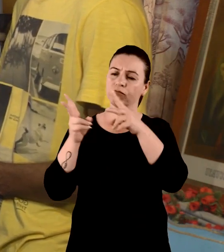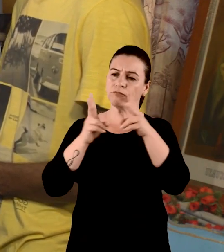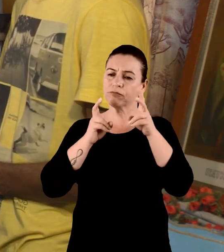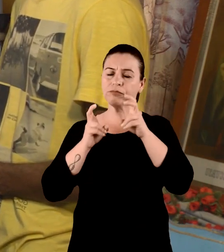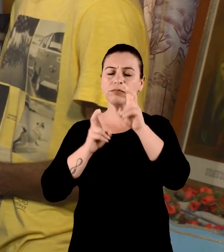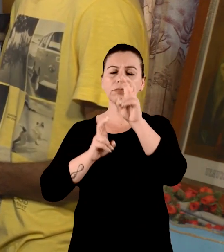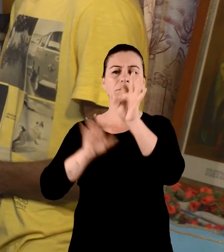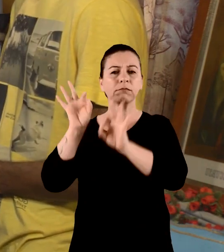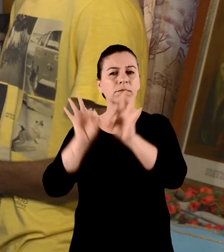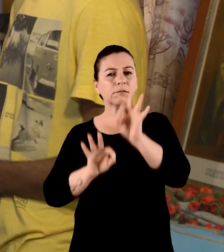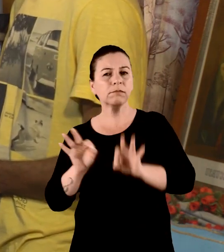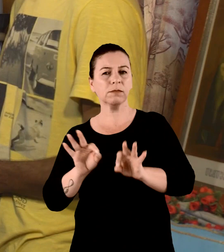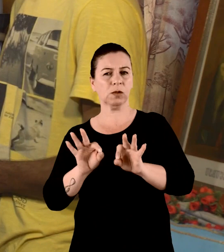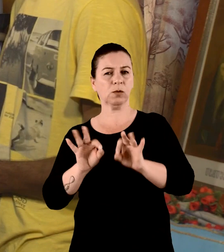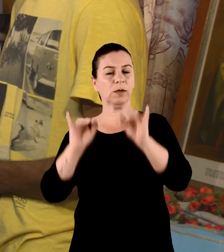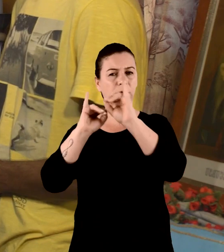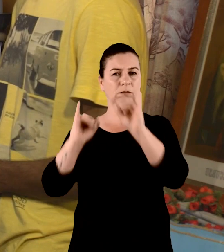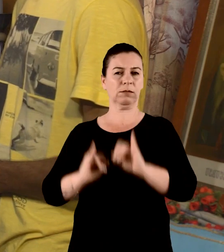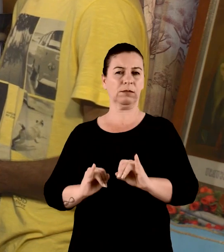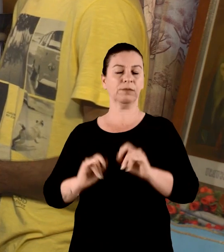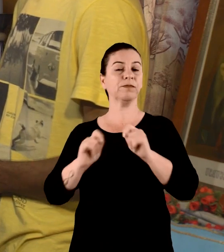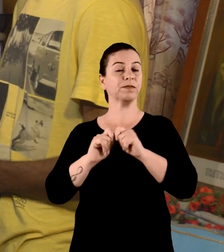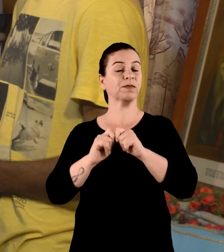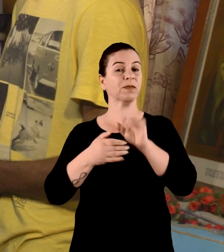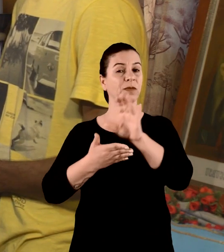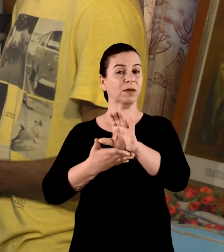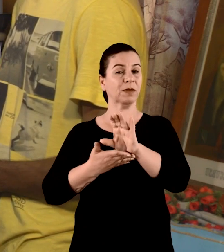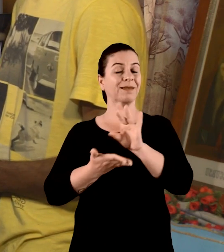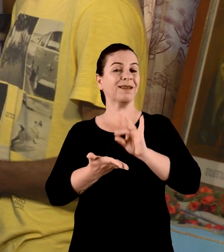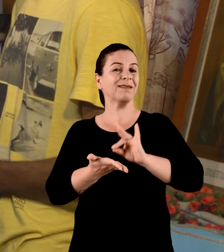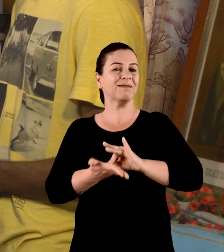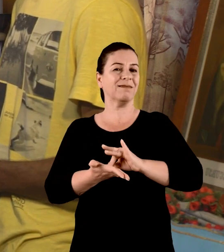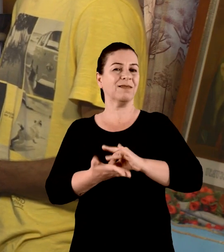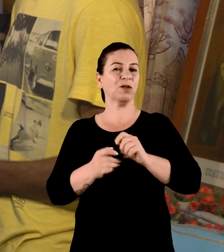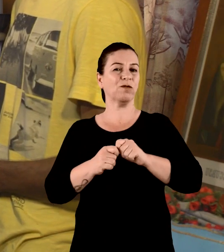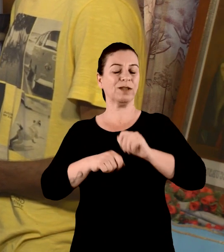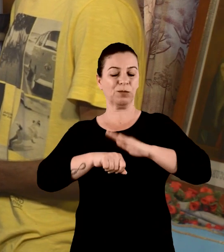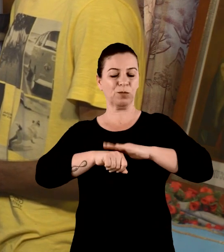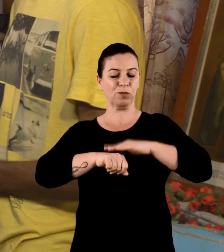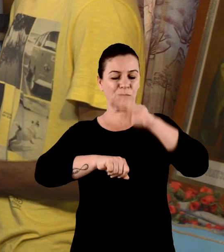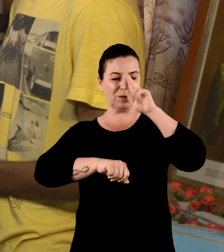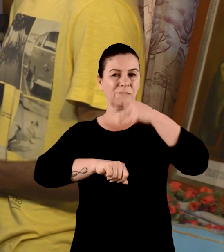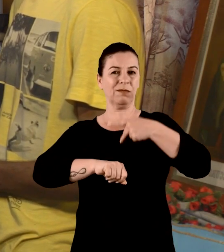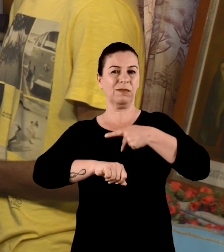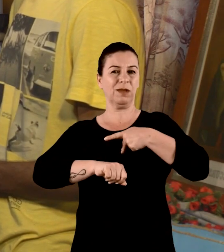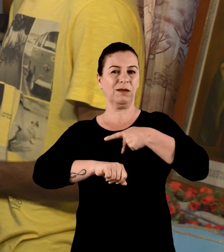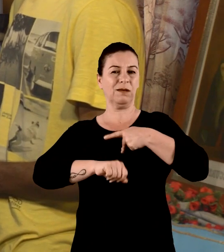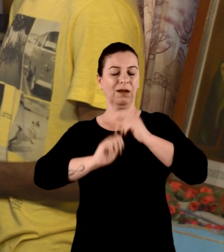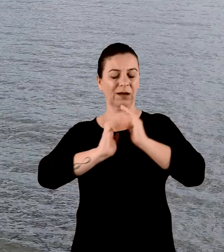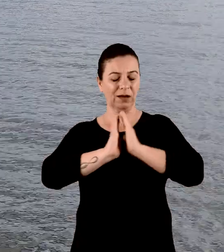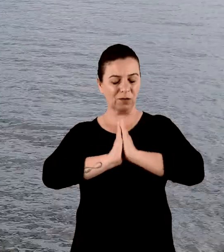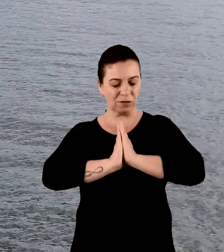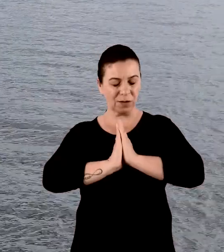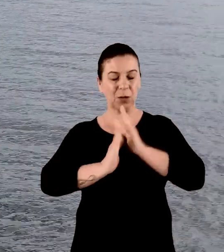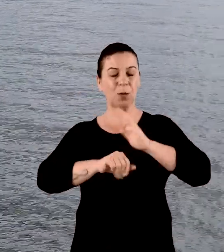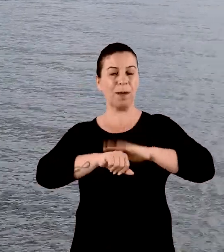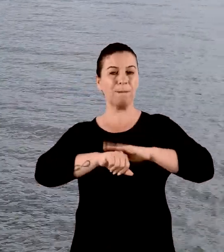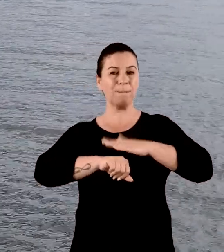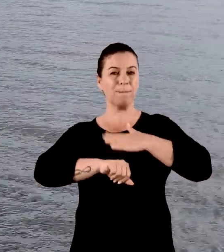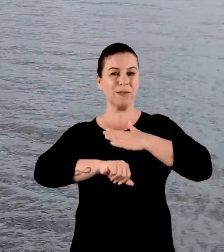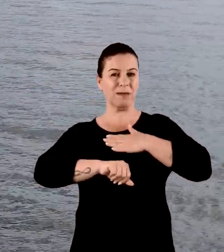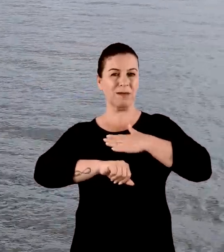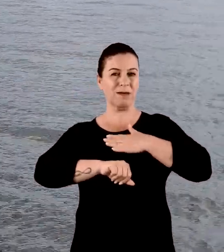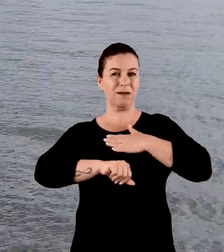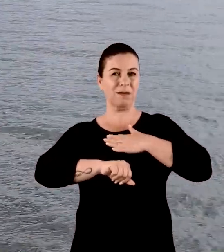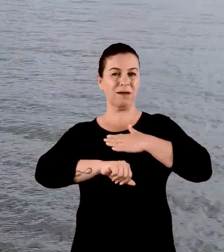uma peça. Quando eu faço isso por alguém, na realidade eu estou fazendo por mim mesmo. A gratidão é minha. A